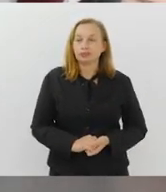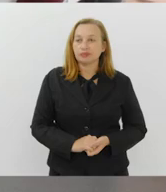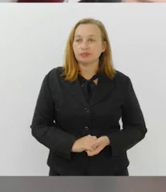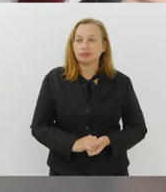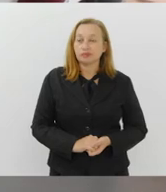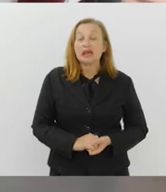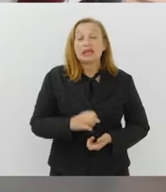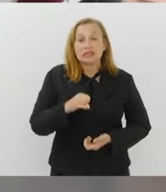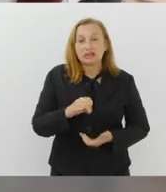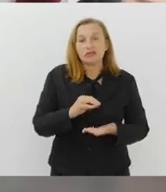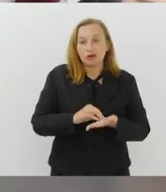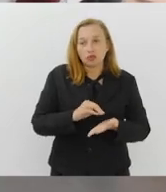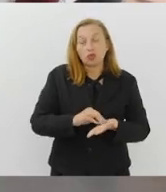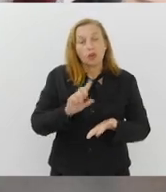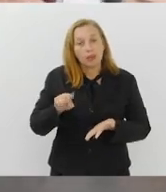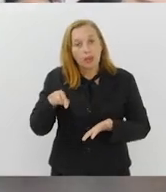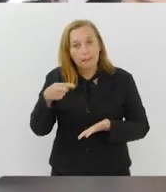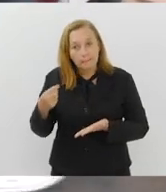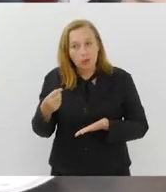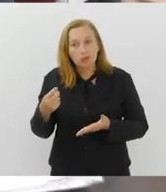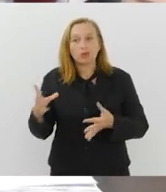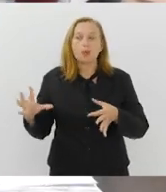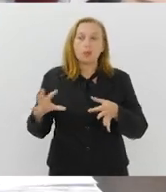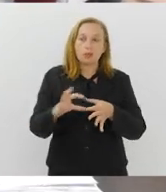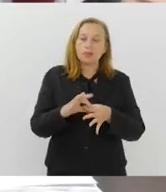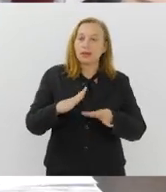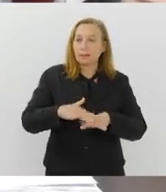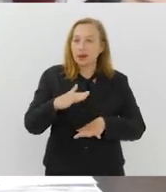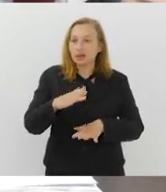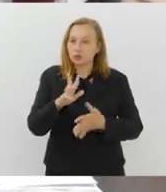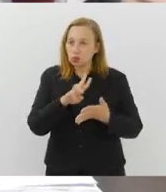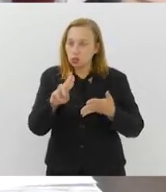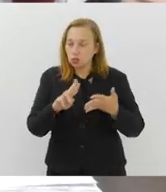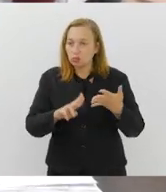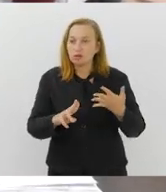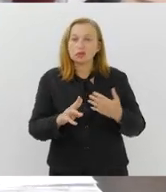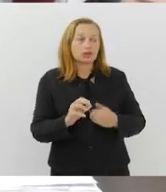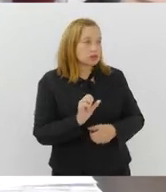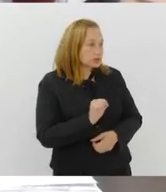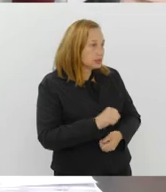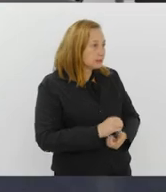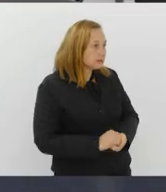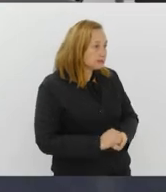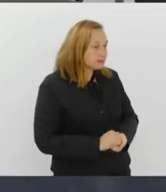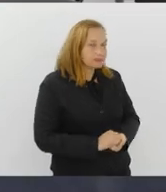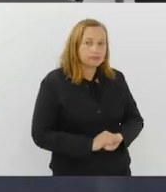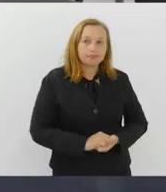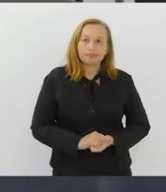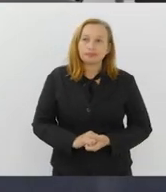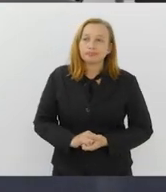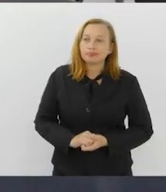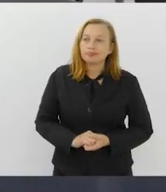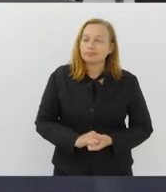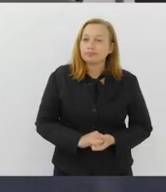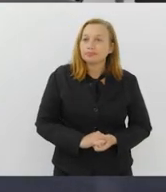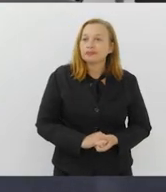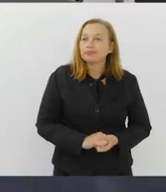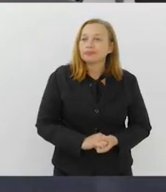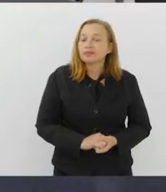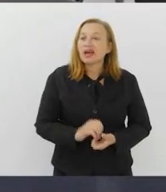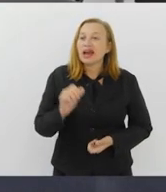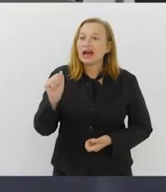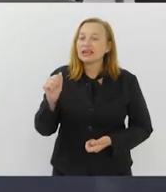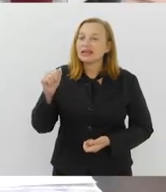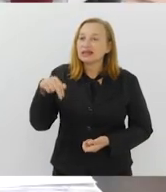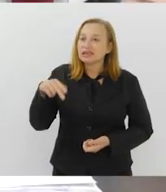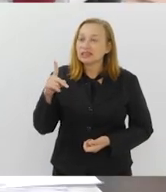Se ficou faltando, depois a gente complementa. Presidente. Pois não, Muni. Está ali a Adriana. Adriana Ferreira,